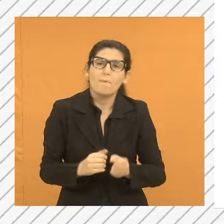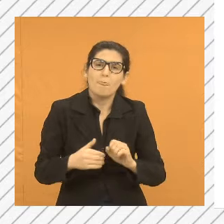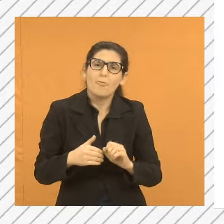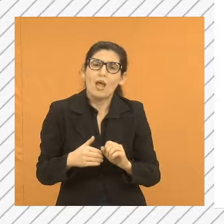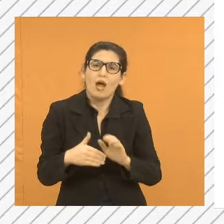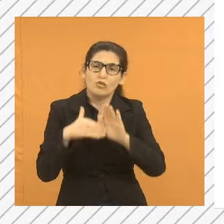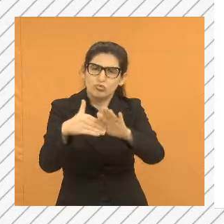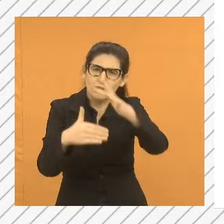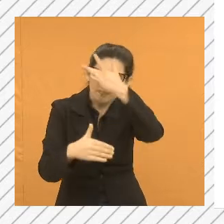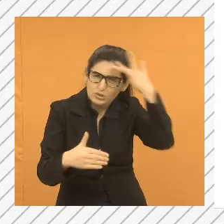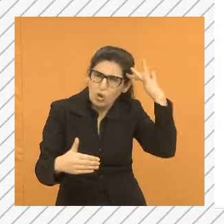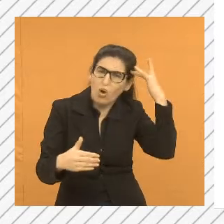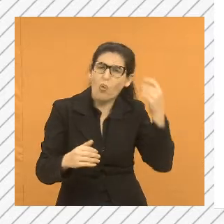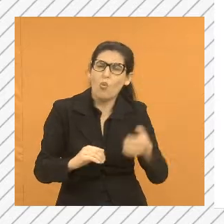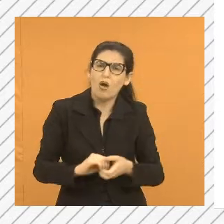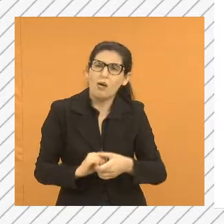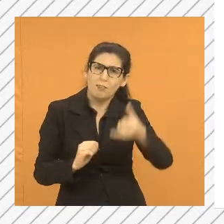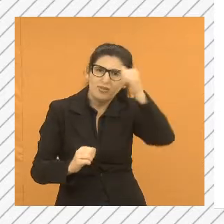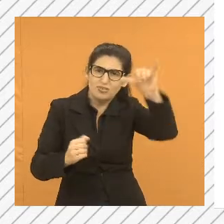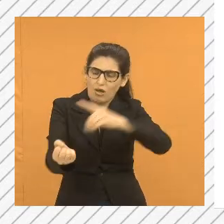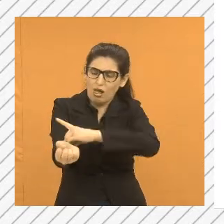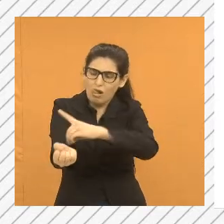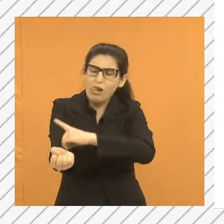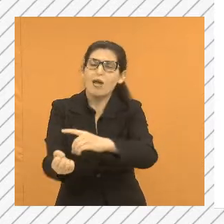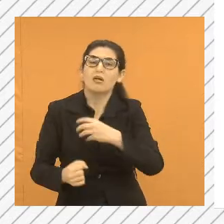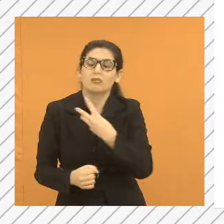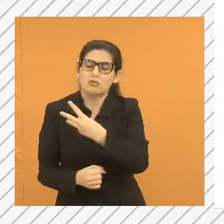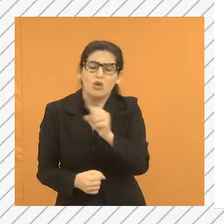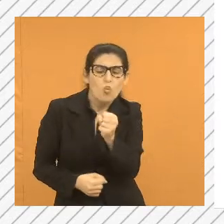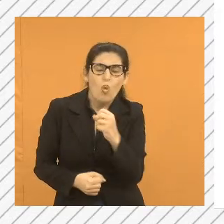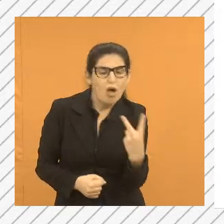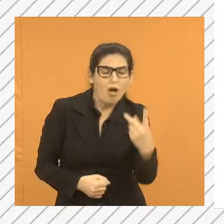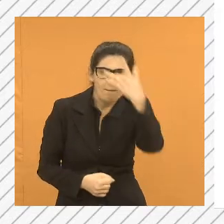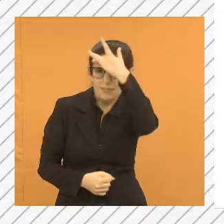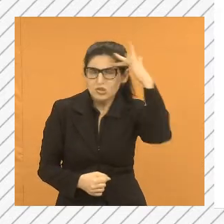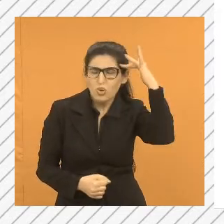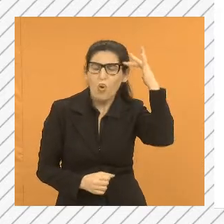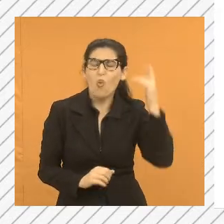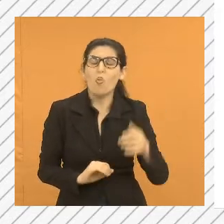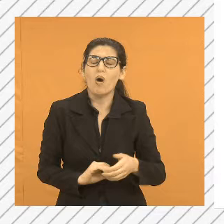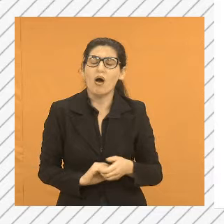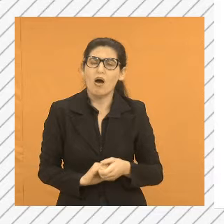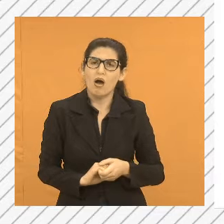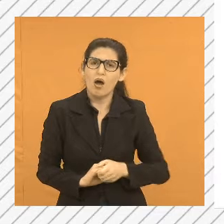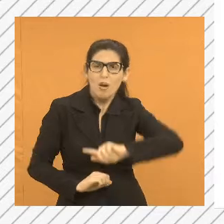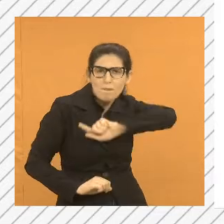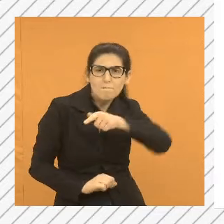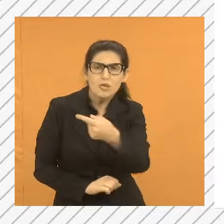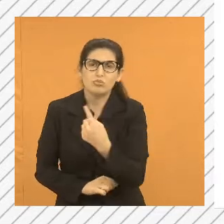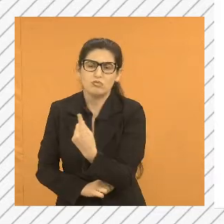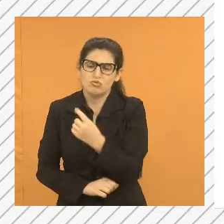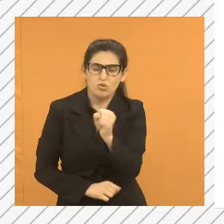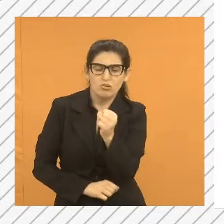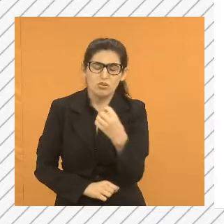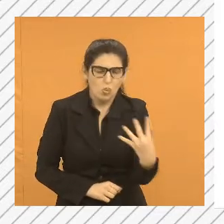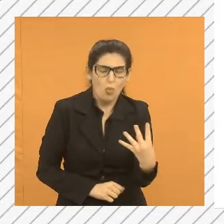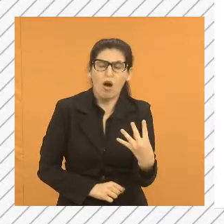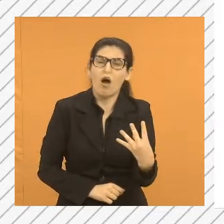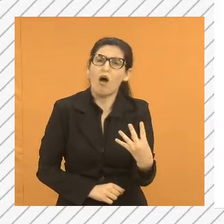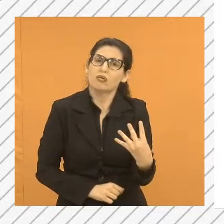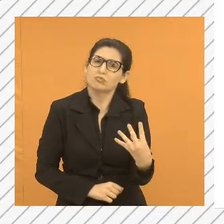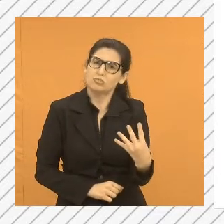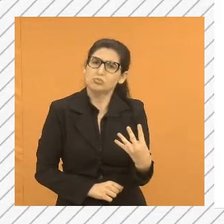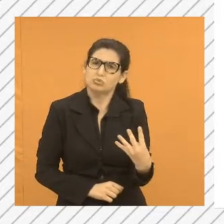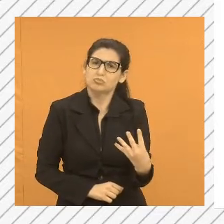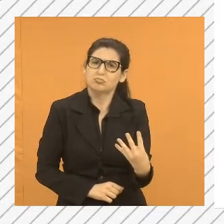dispensação para 382 pessoas e 1.184